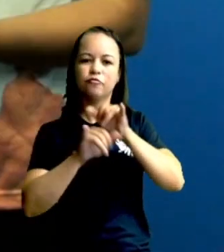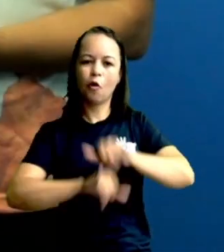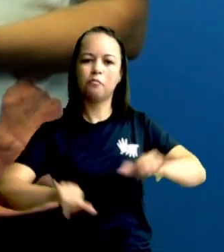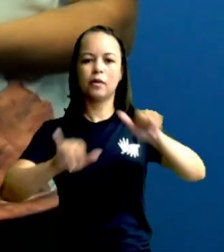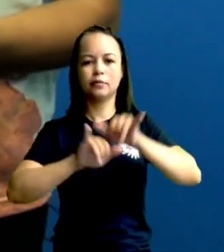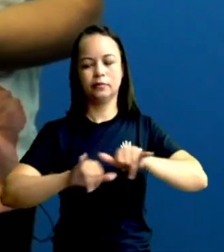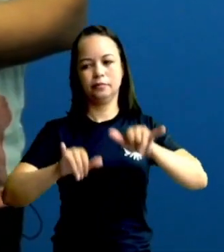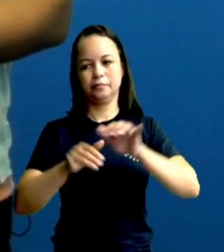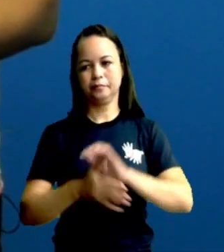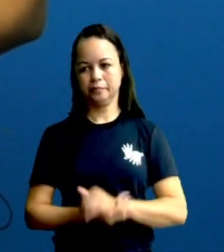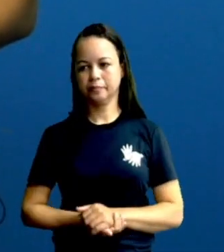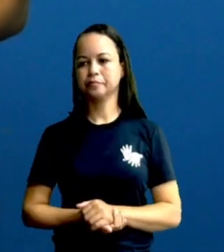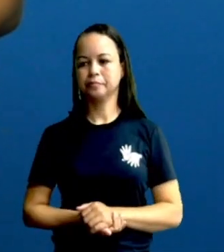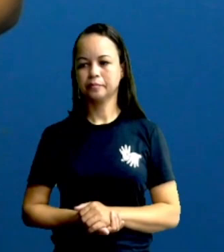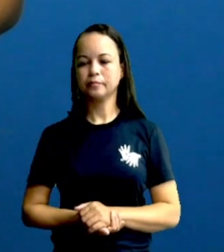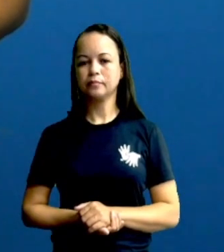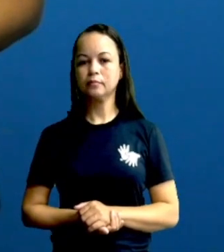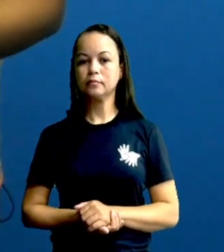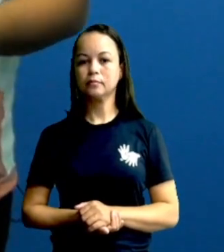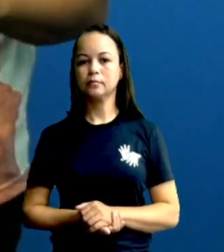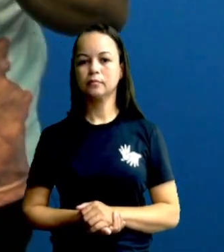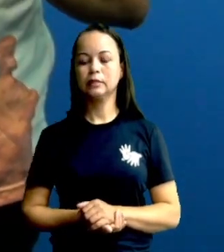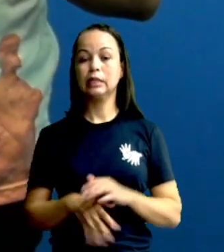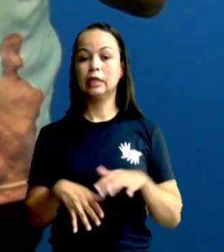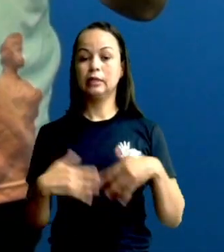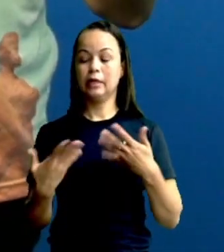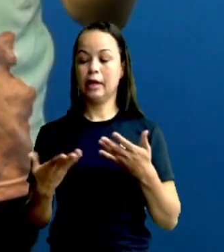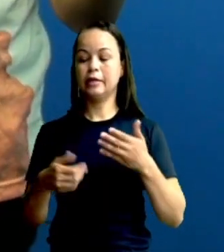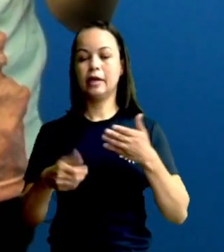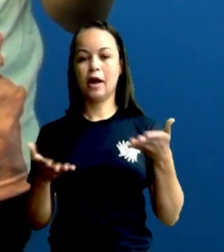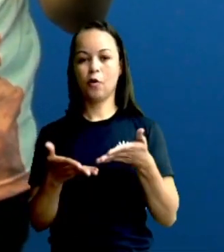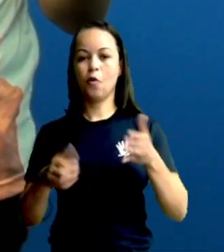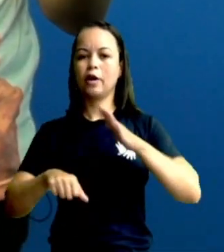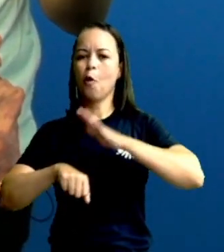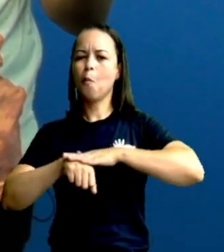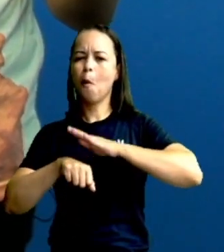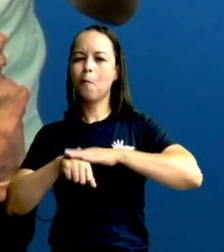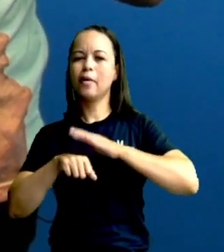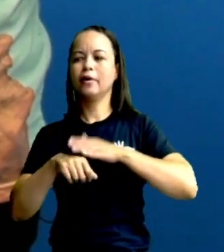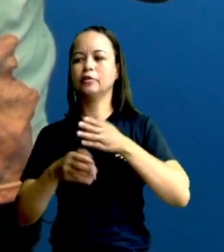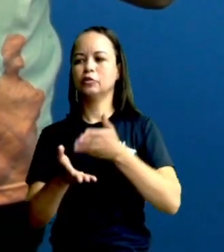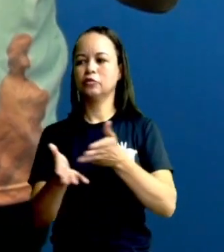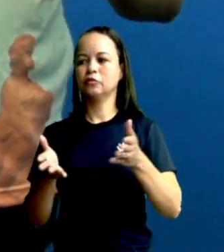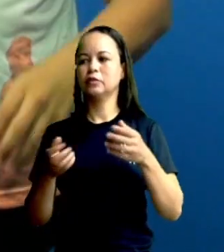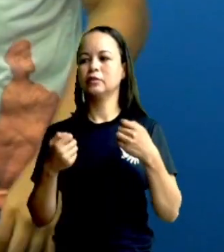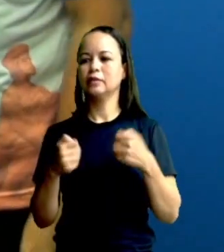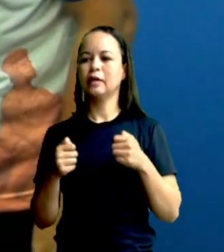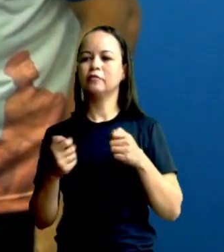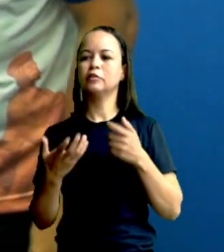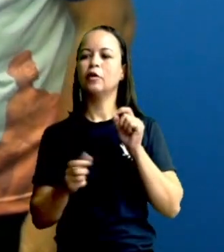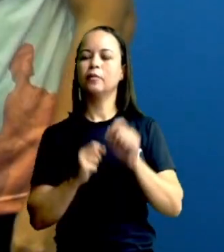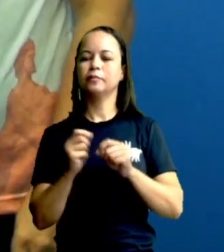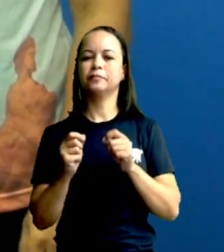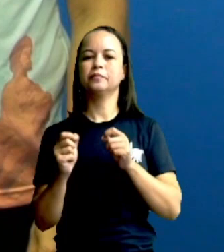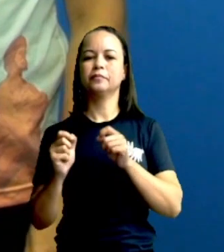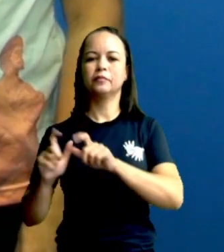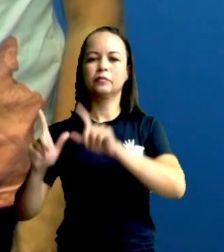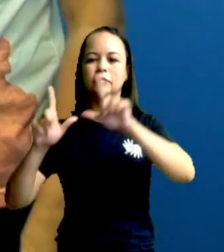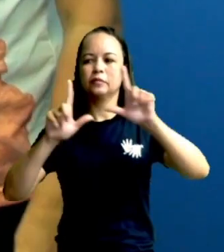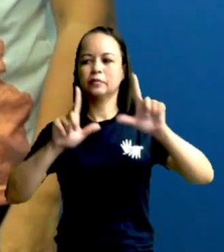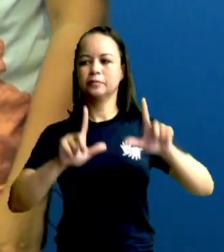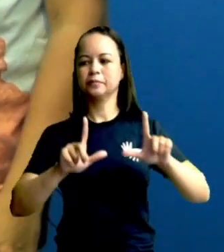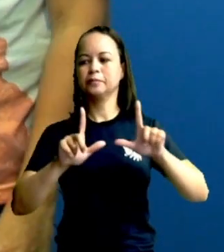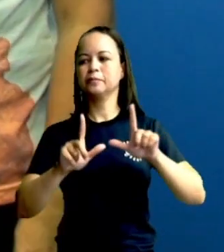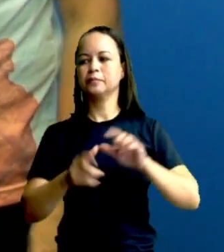próximo slide. E aí é aquele momento que vocês já devem imaginar. Produção, por favor,